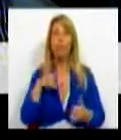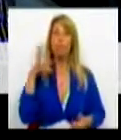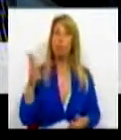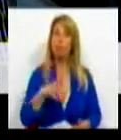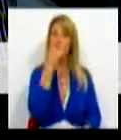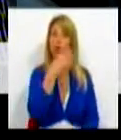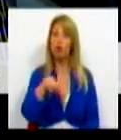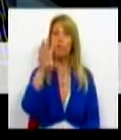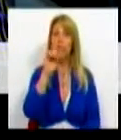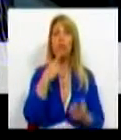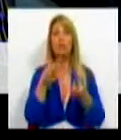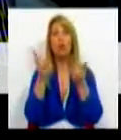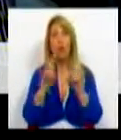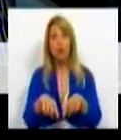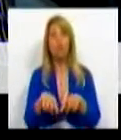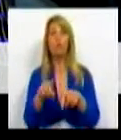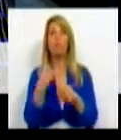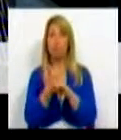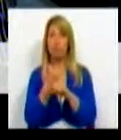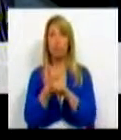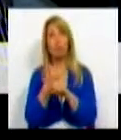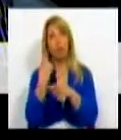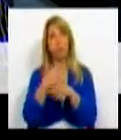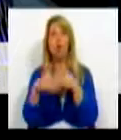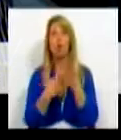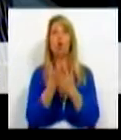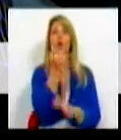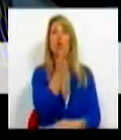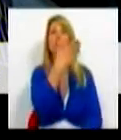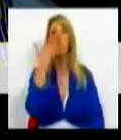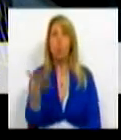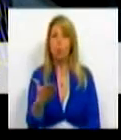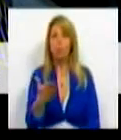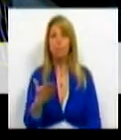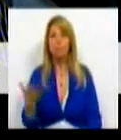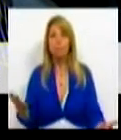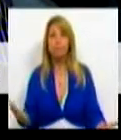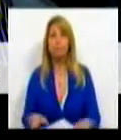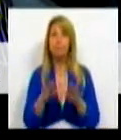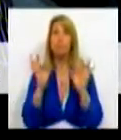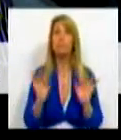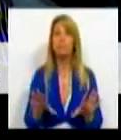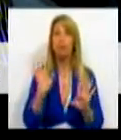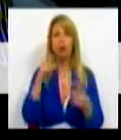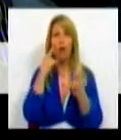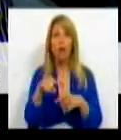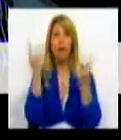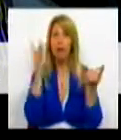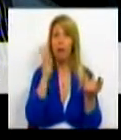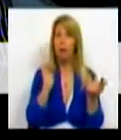foi reconduzido em 2011. Como aqui já tentou demonstrar, acompanha